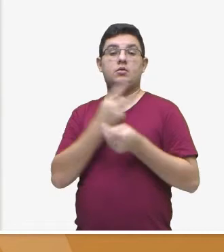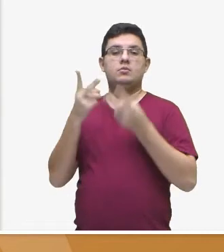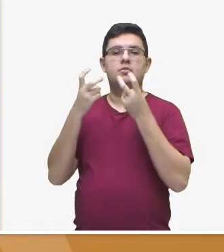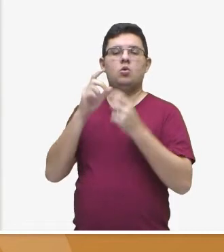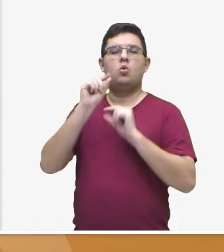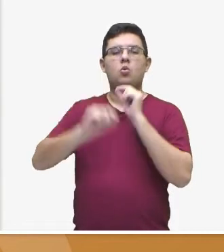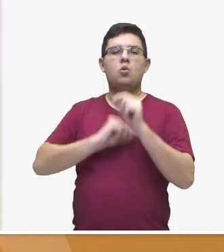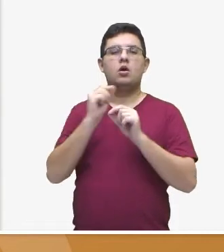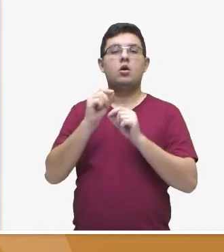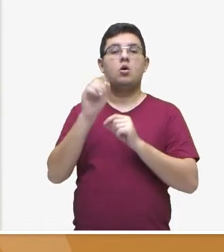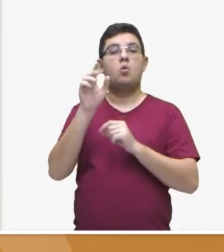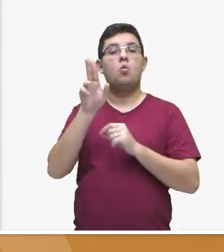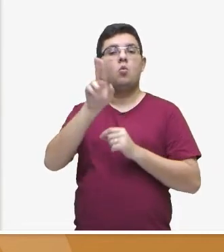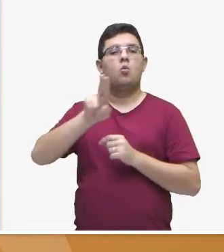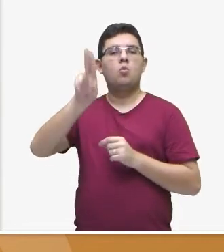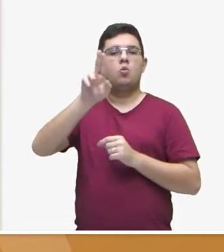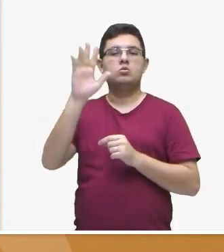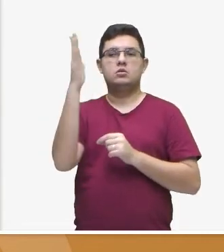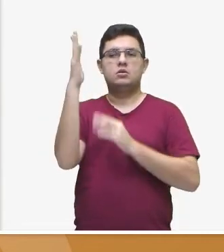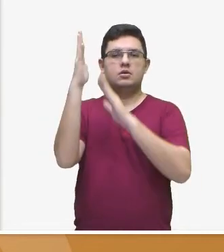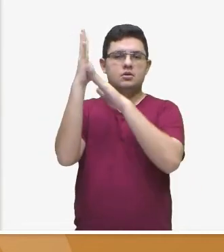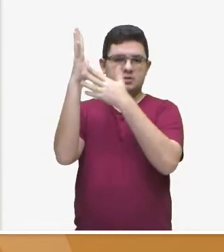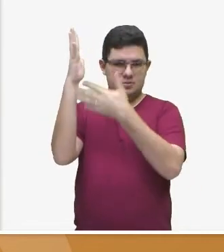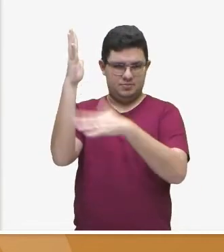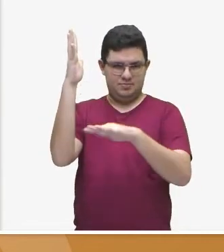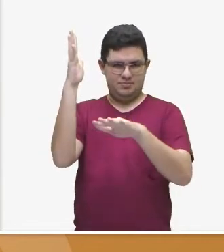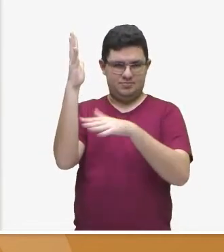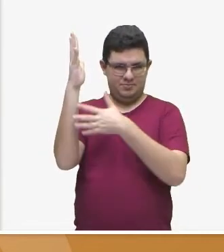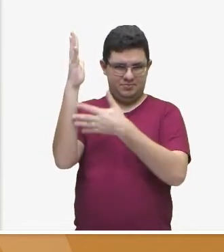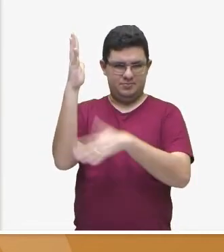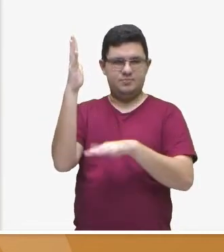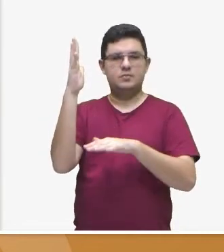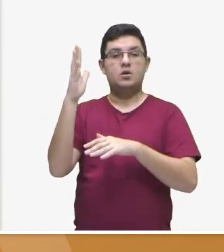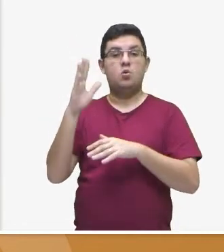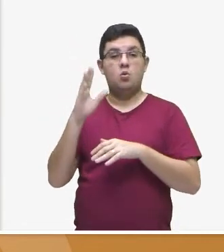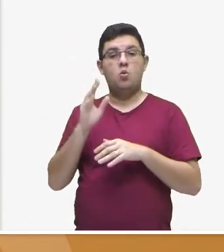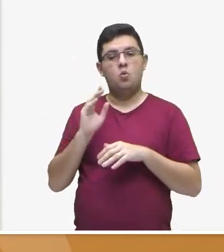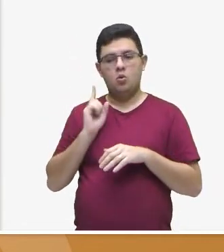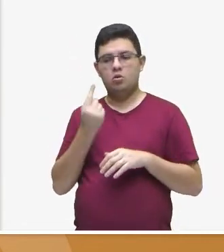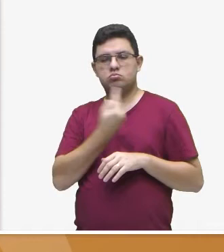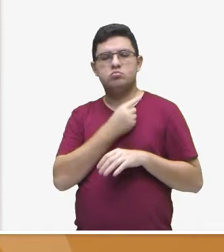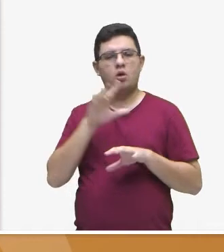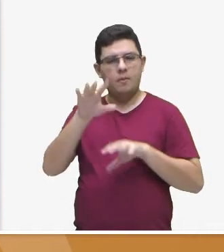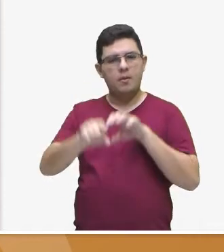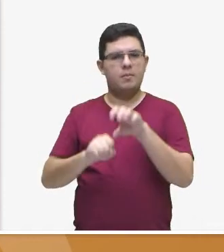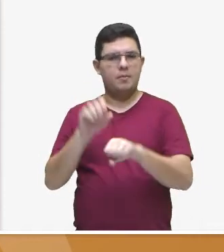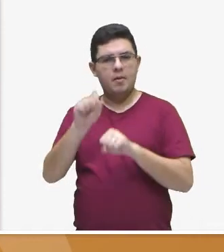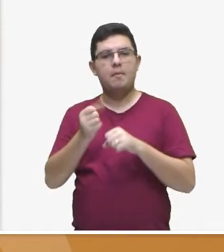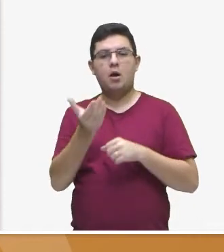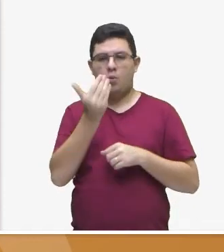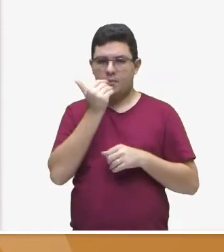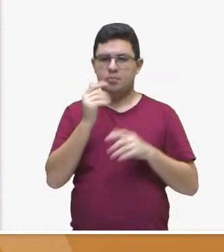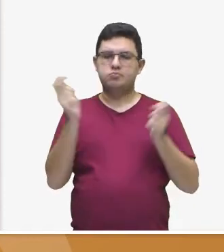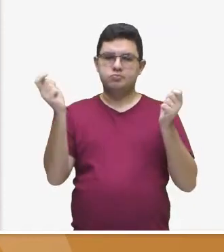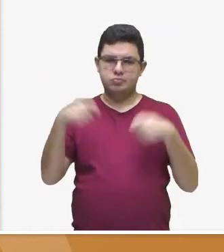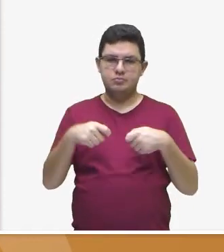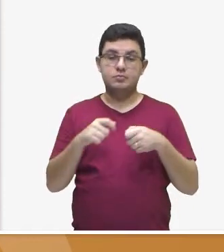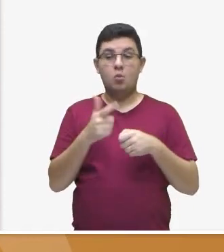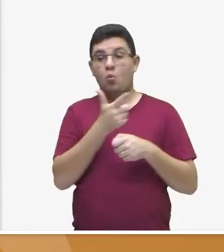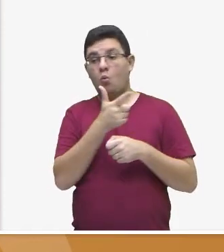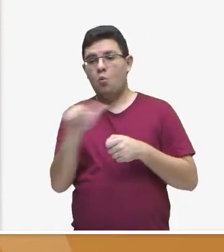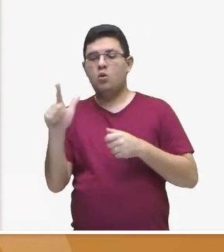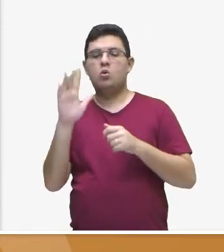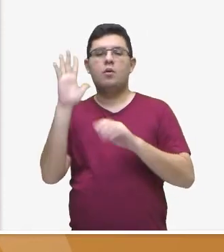né? Plantas alimentícias, que nós podemos colher na floresta, nas plantas